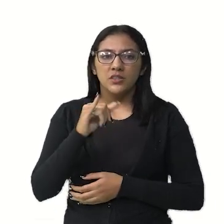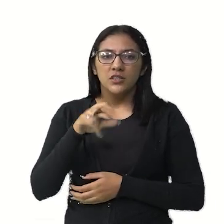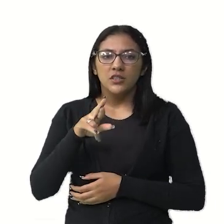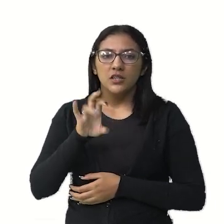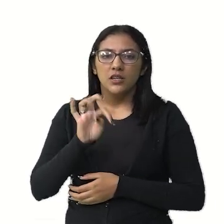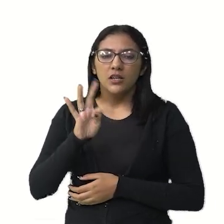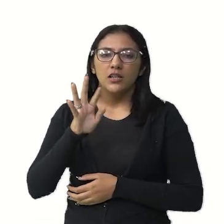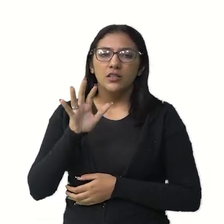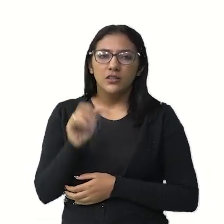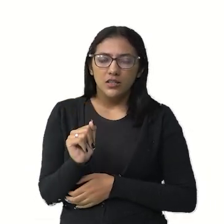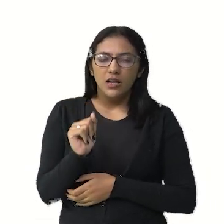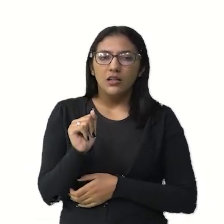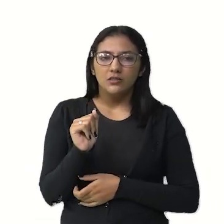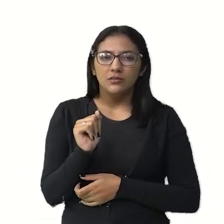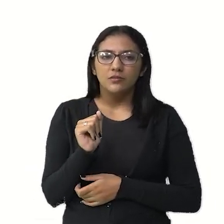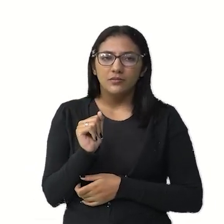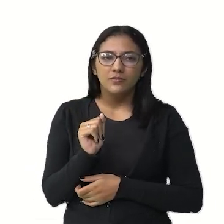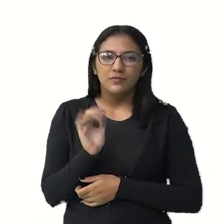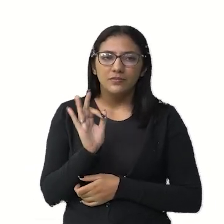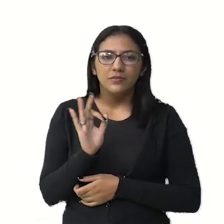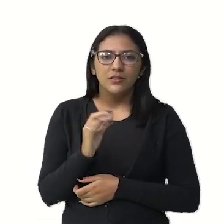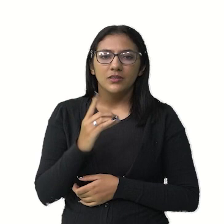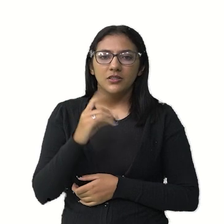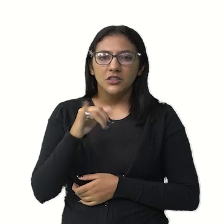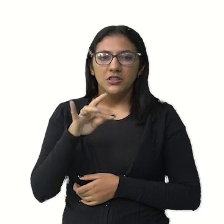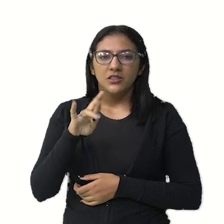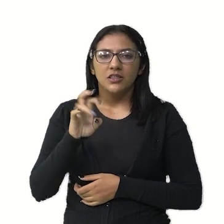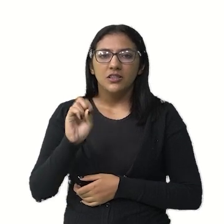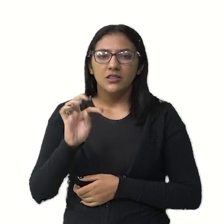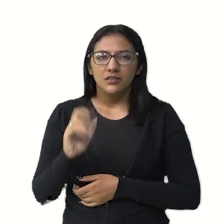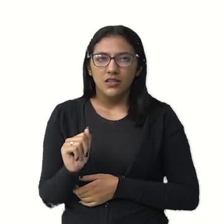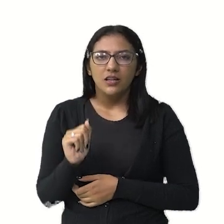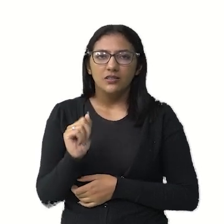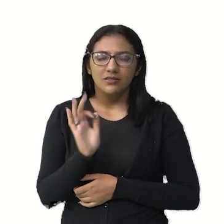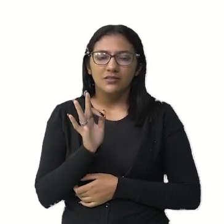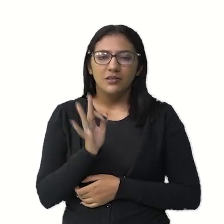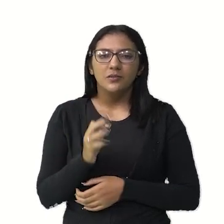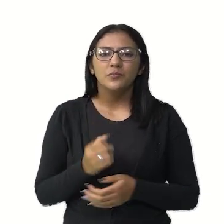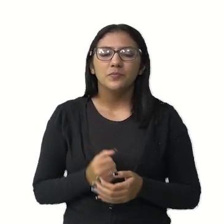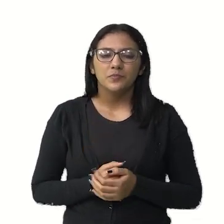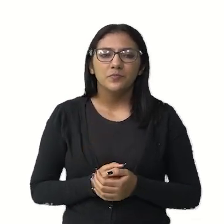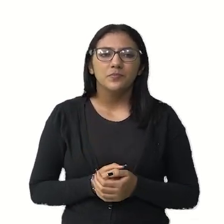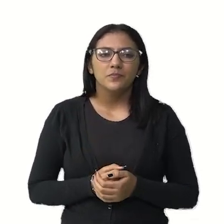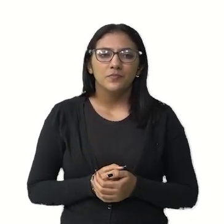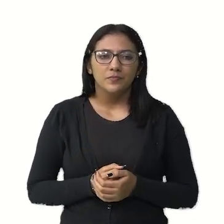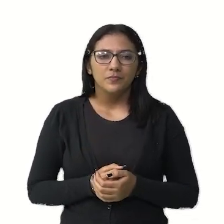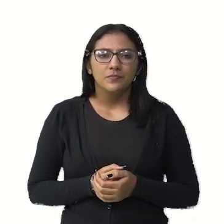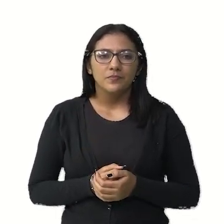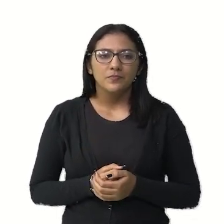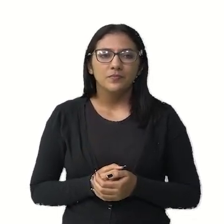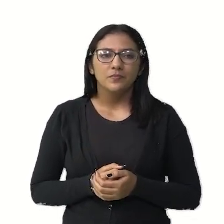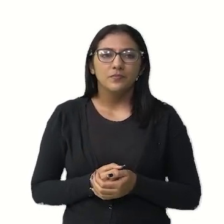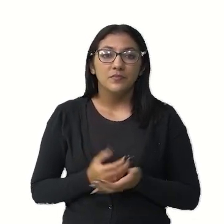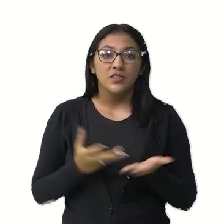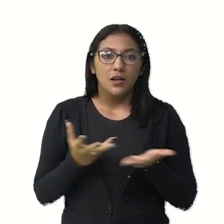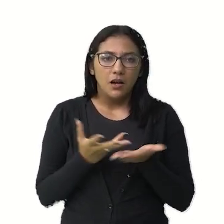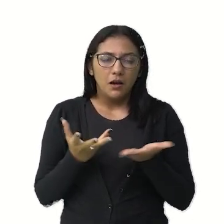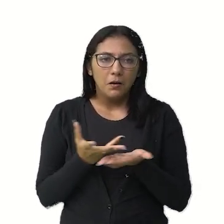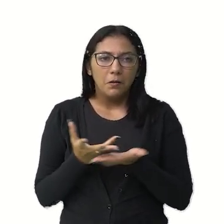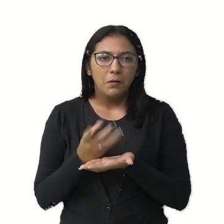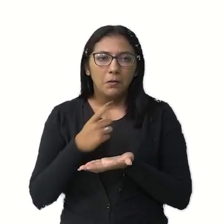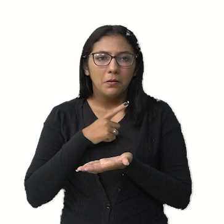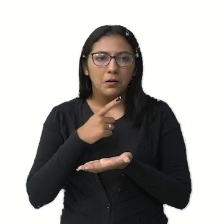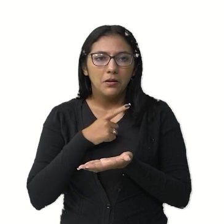grandeza, se fossem grandezas diretas, né? Diretamente proporcional. No caso, então, da